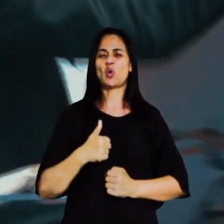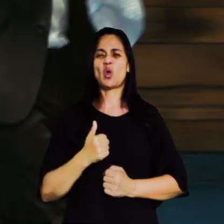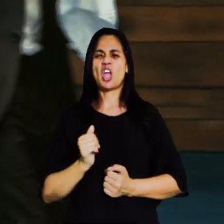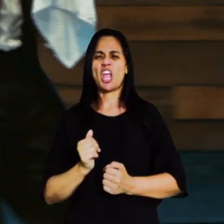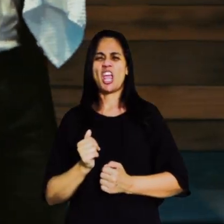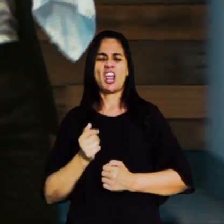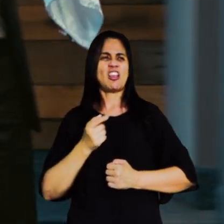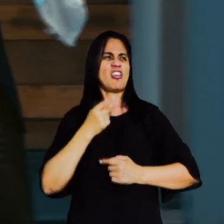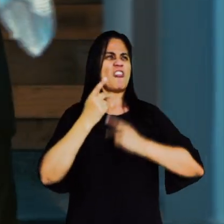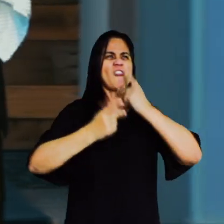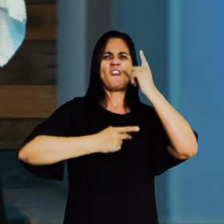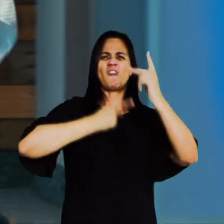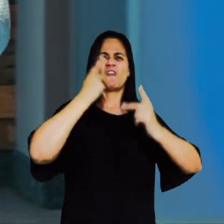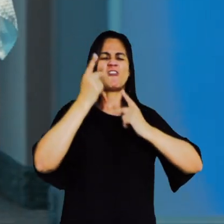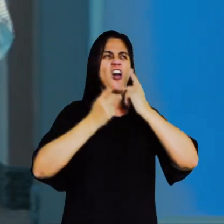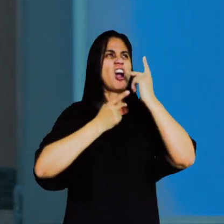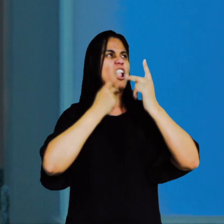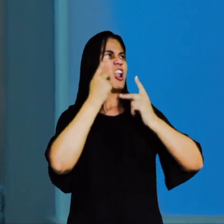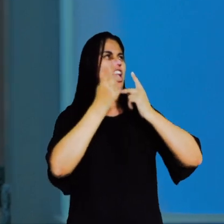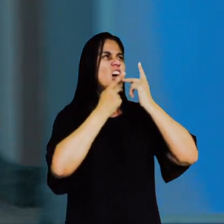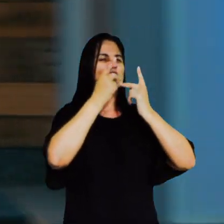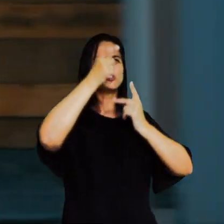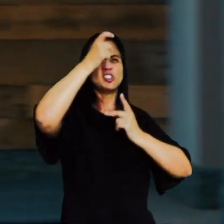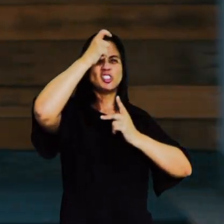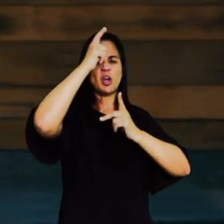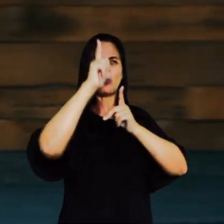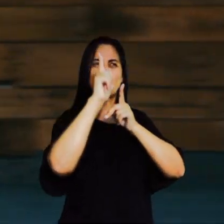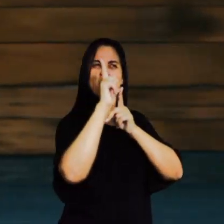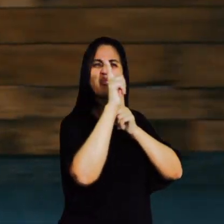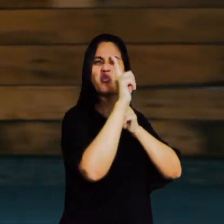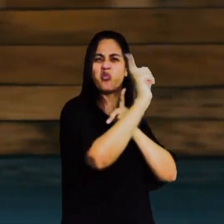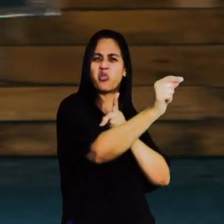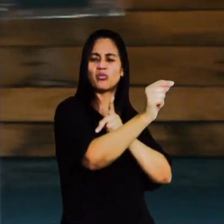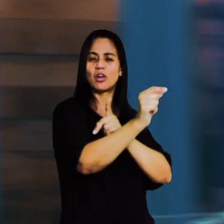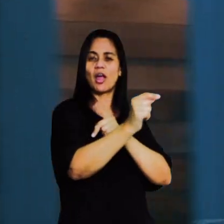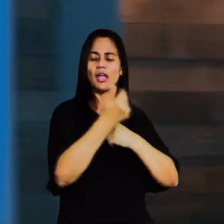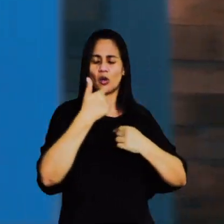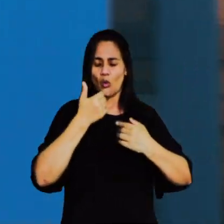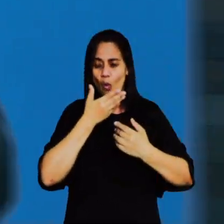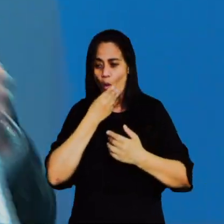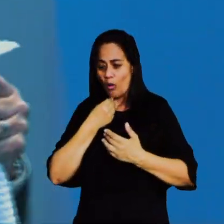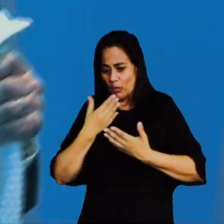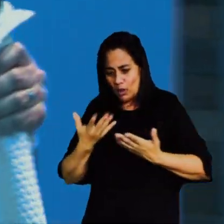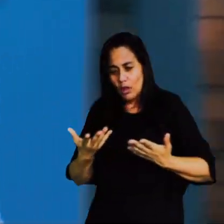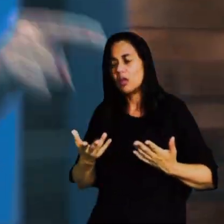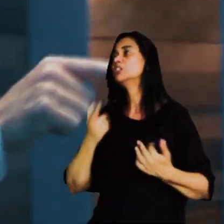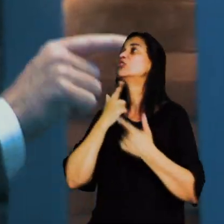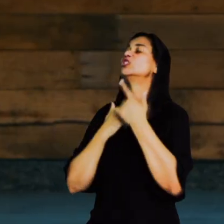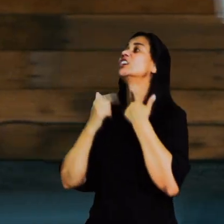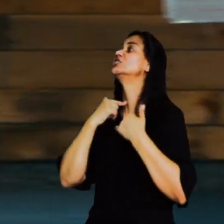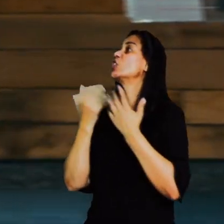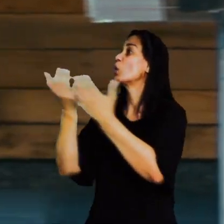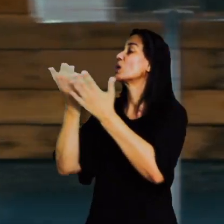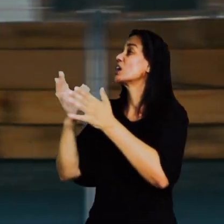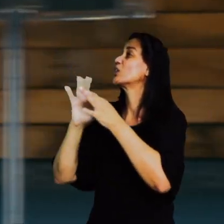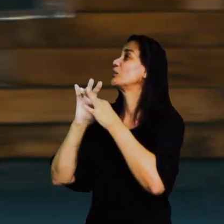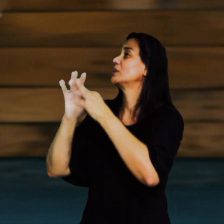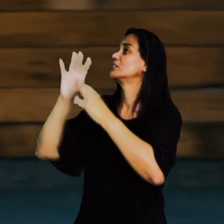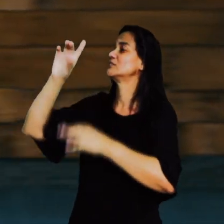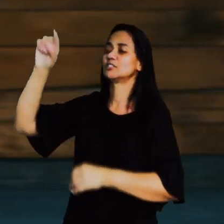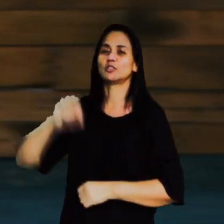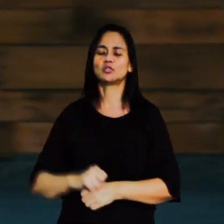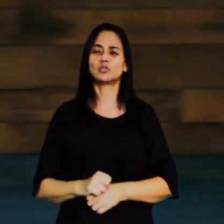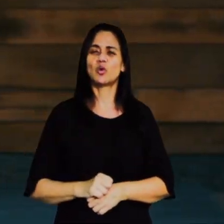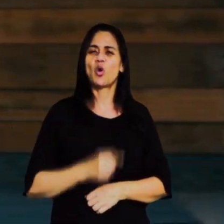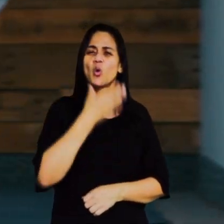quero ir com você, desejo dele, eu quero estar perto de Deus. Dos 10 leprosos, um voltou e falou assim: eu quero estar perto de Deus. Pedro,